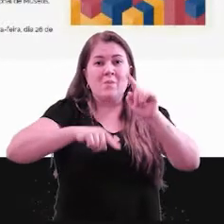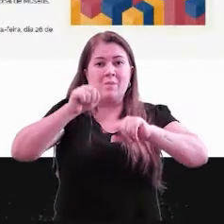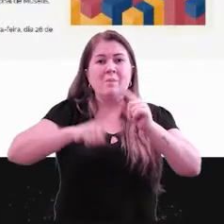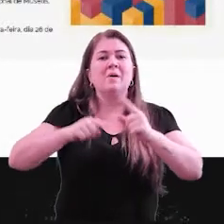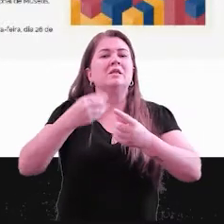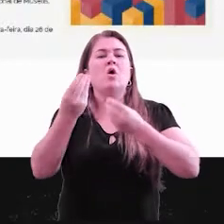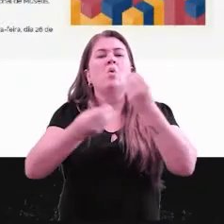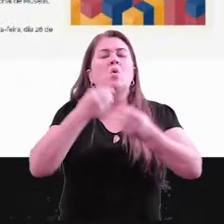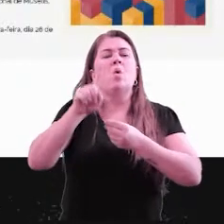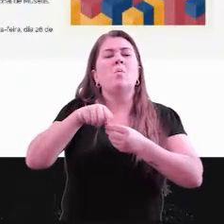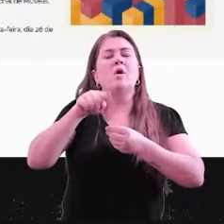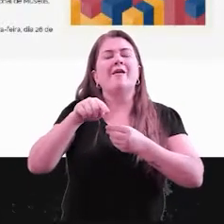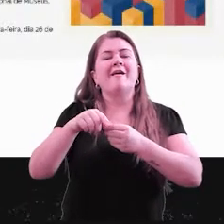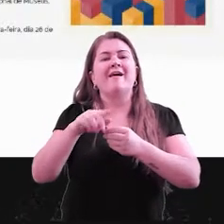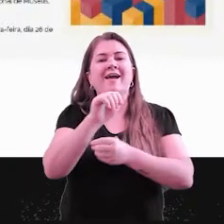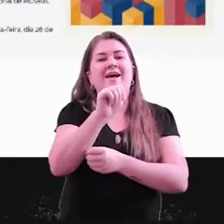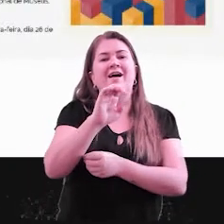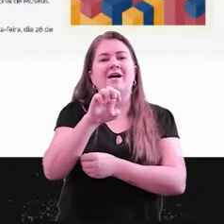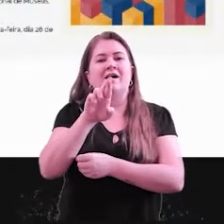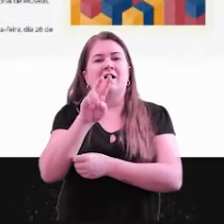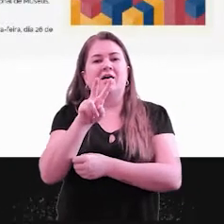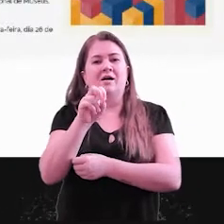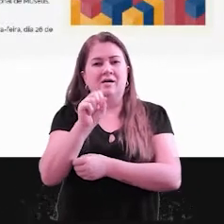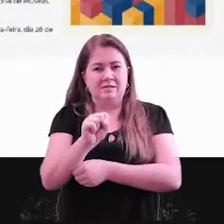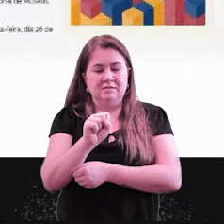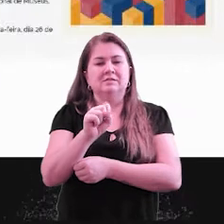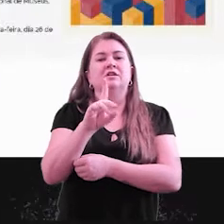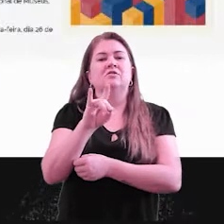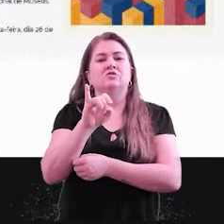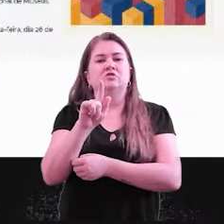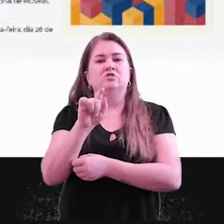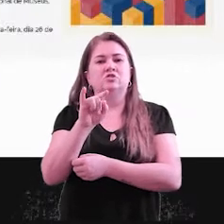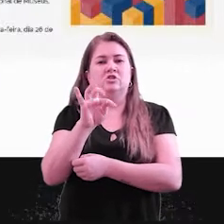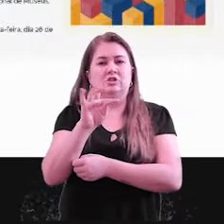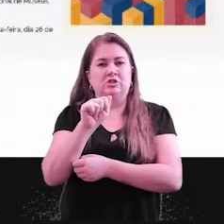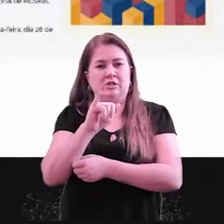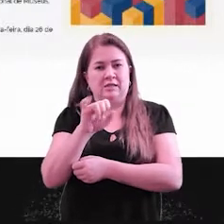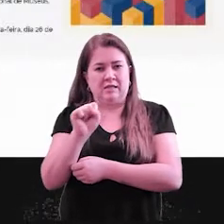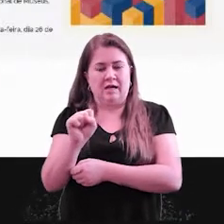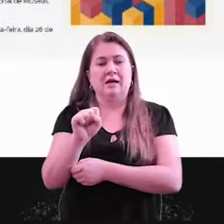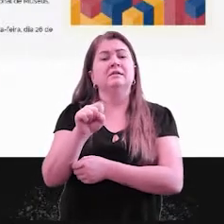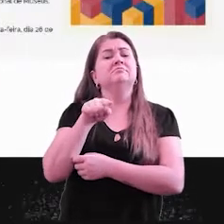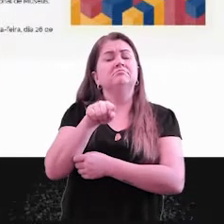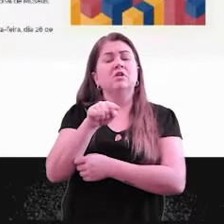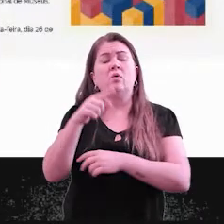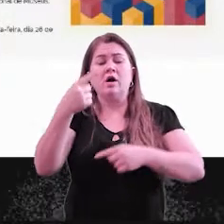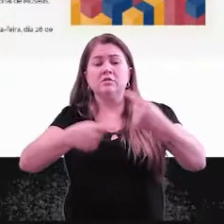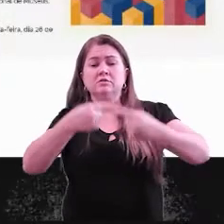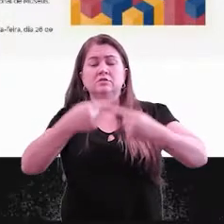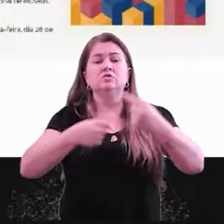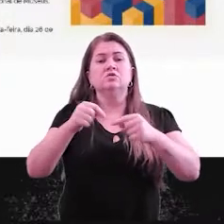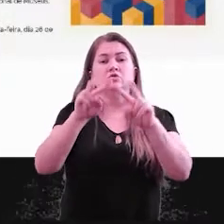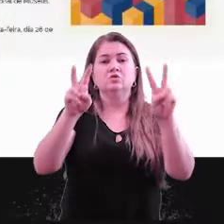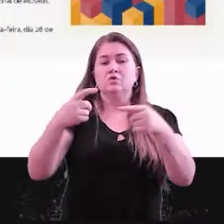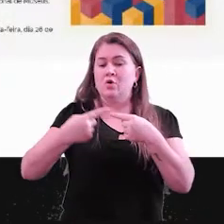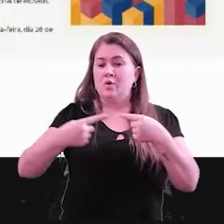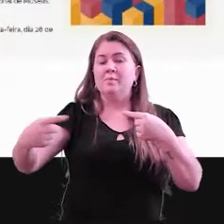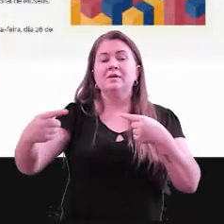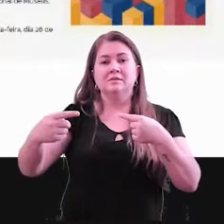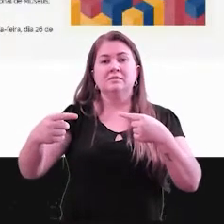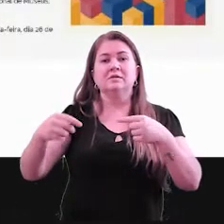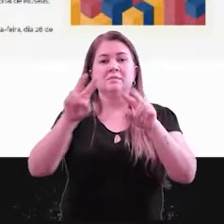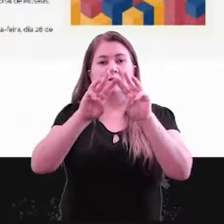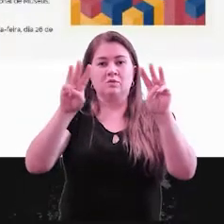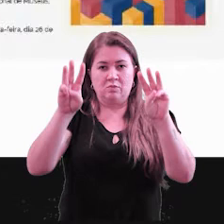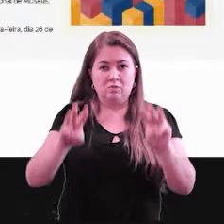essa discussão, que era o tema central da Semana Nacional de Museus, e também